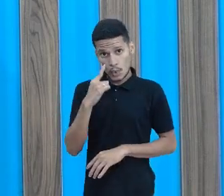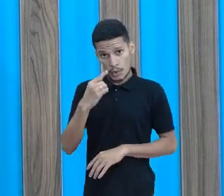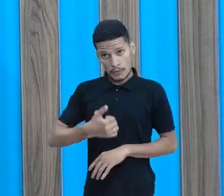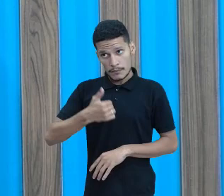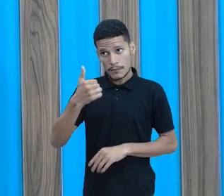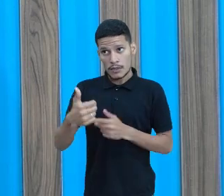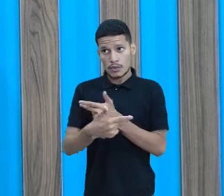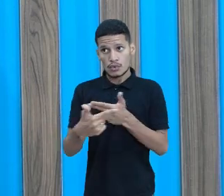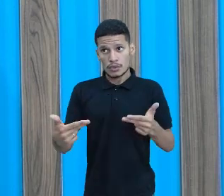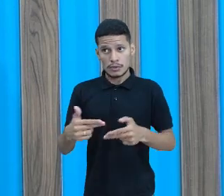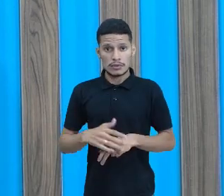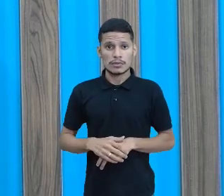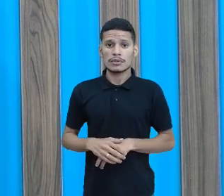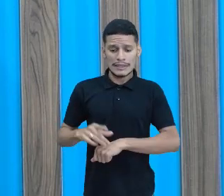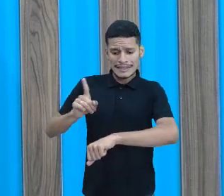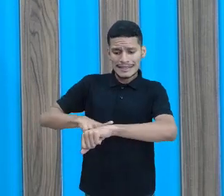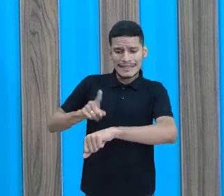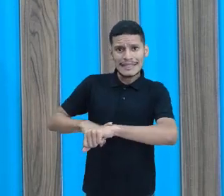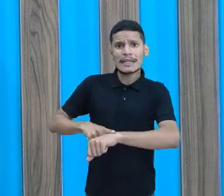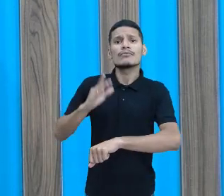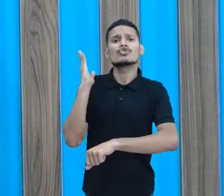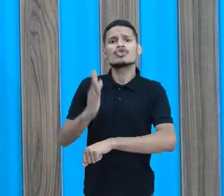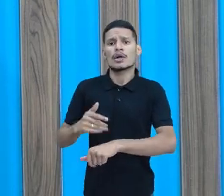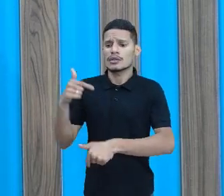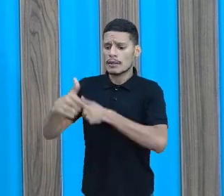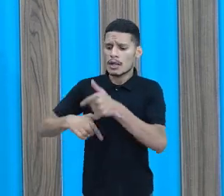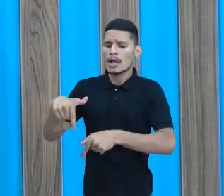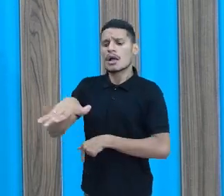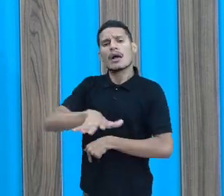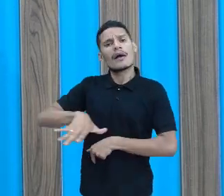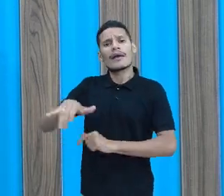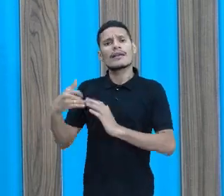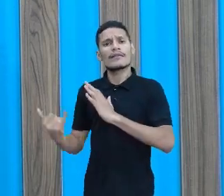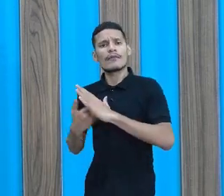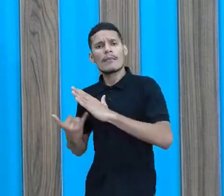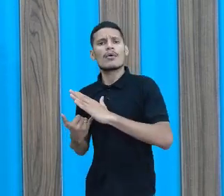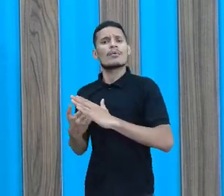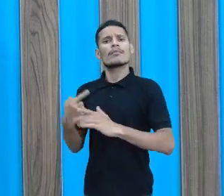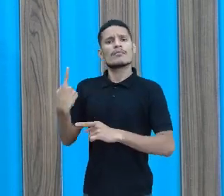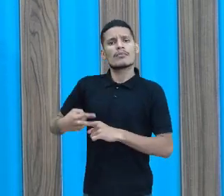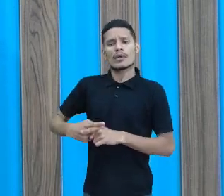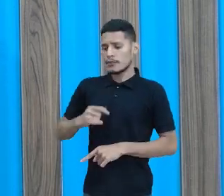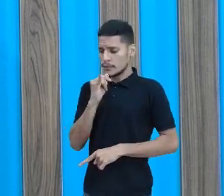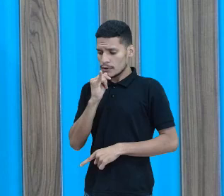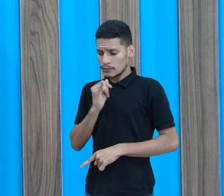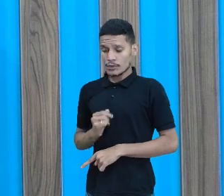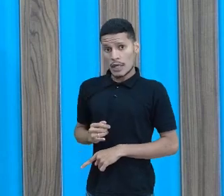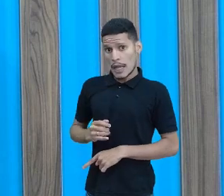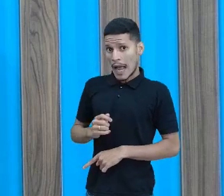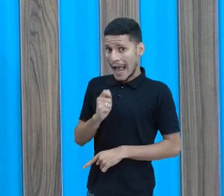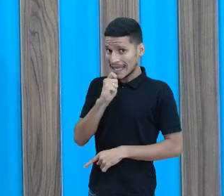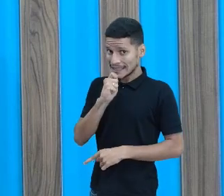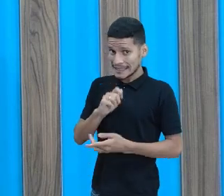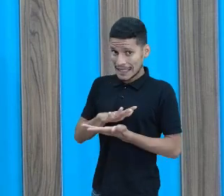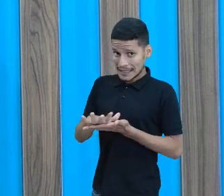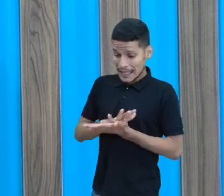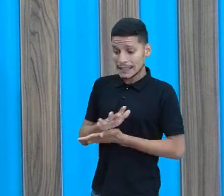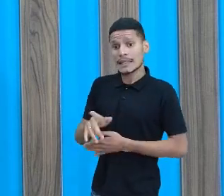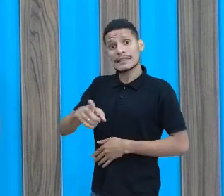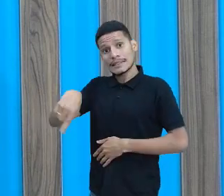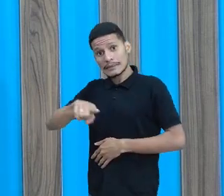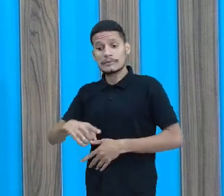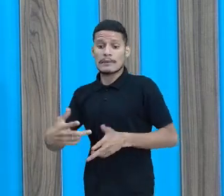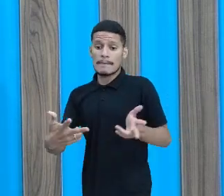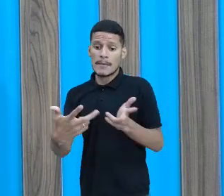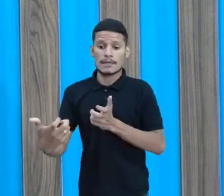coisa, há quanto tempo está atuando ali no mercado de trabalho informal? Porque se eles têm percebido um aumento